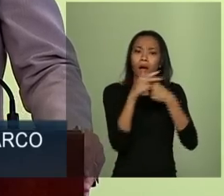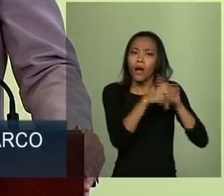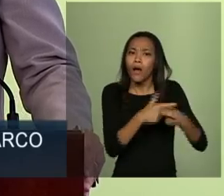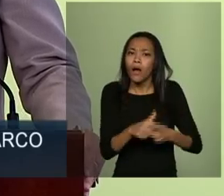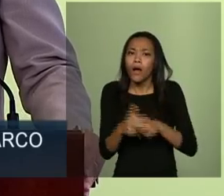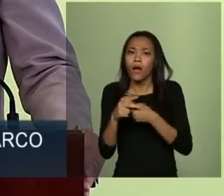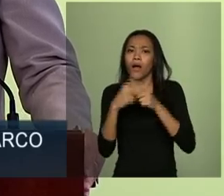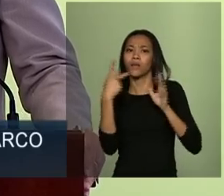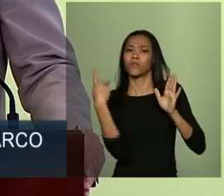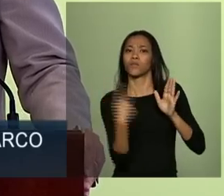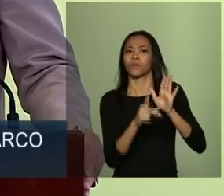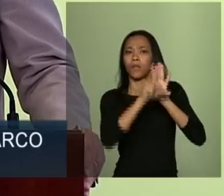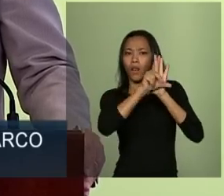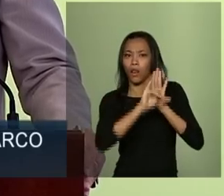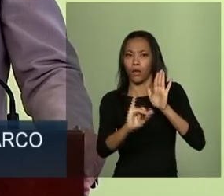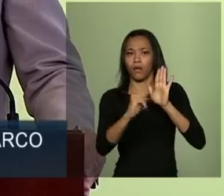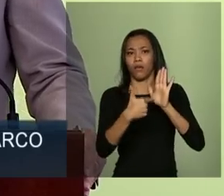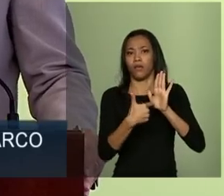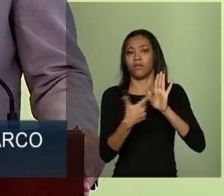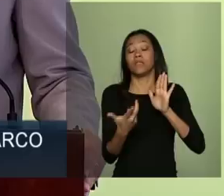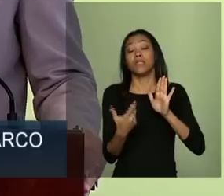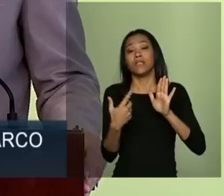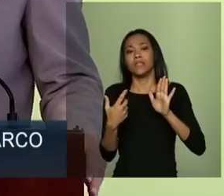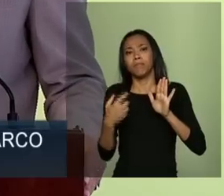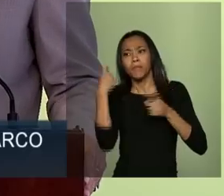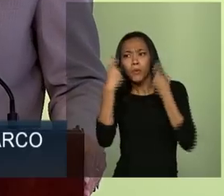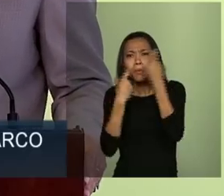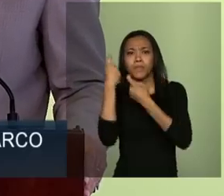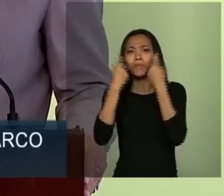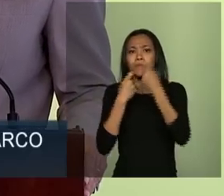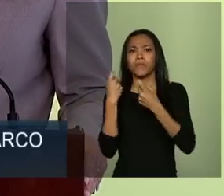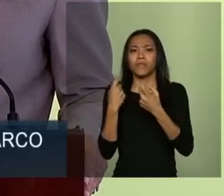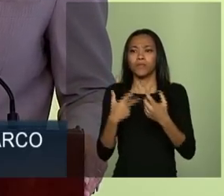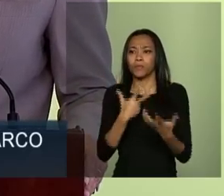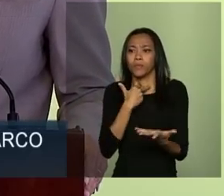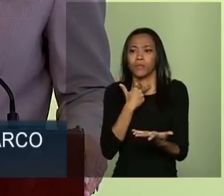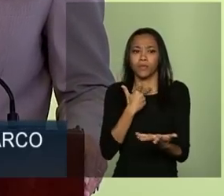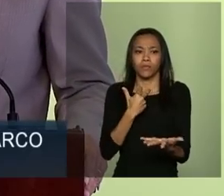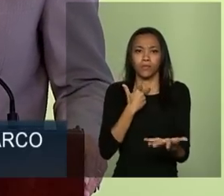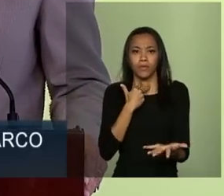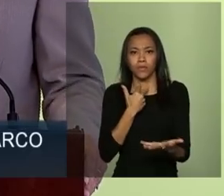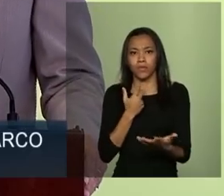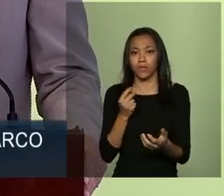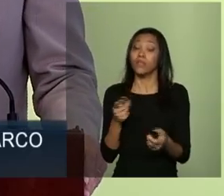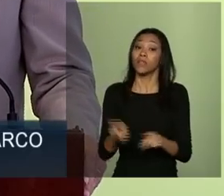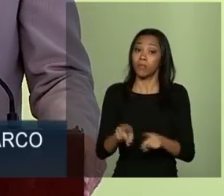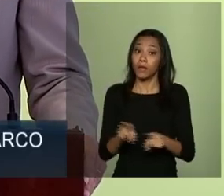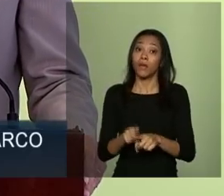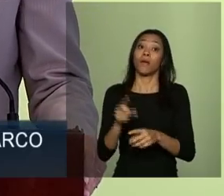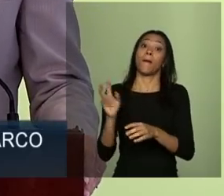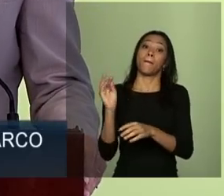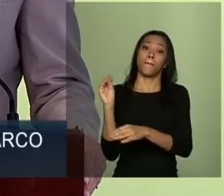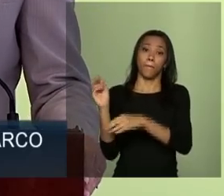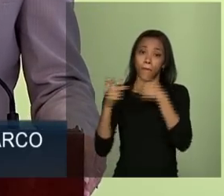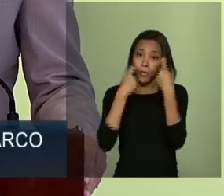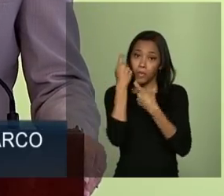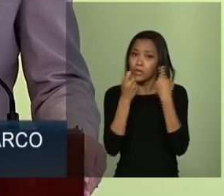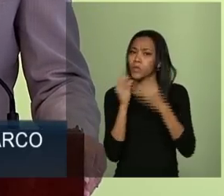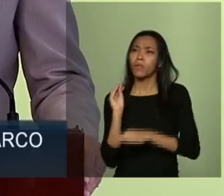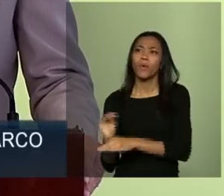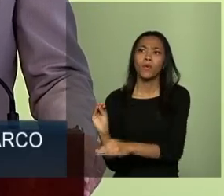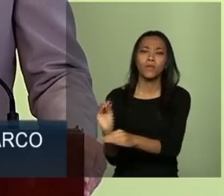integrando disciplinas e preocupações legítimas. A preocupação com a proteção do meio ambiente, a preocupação